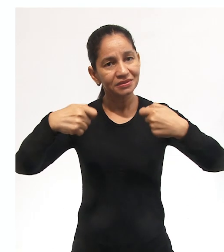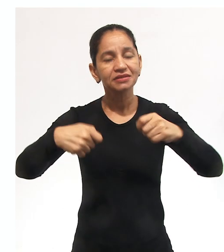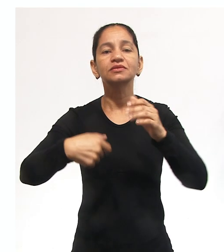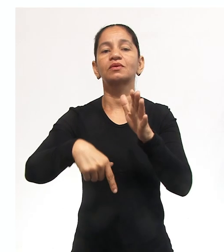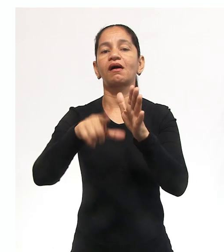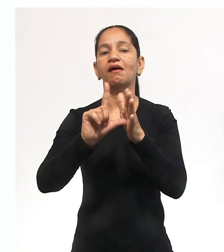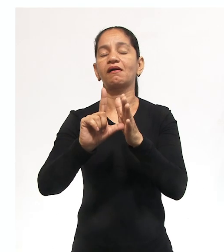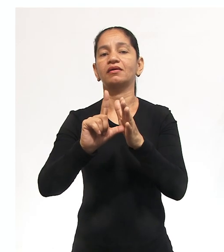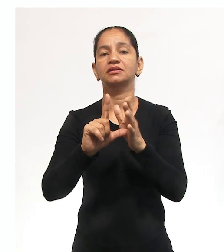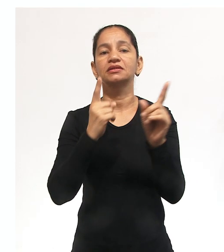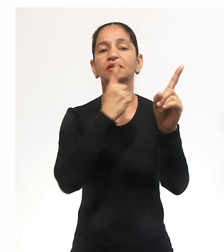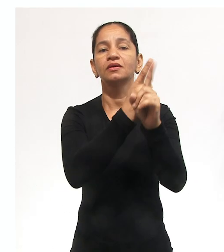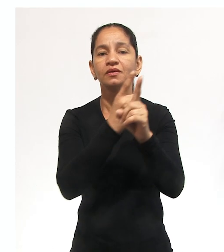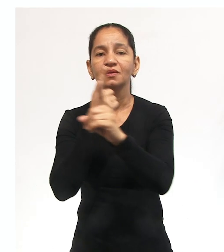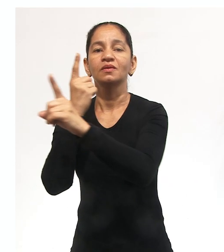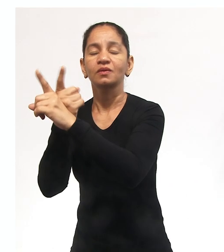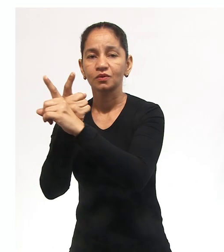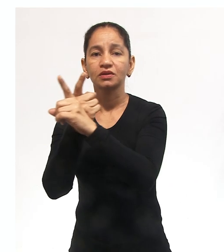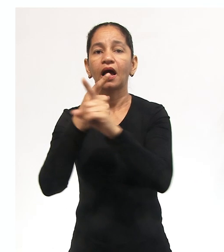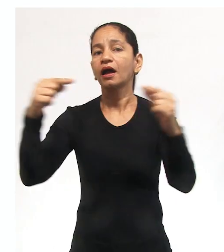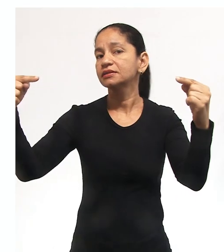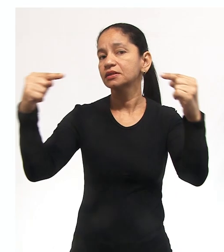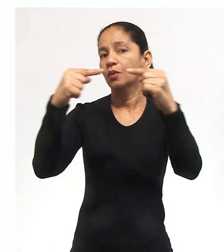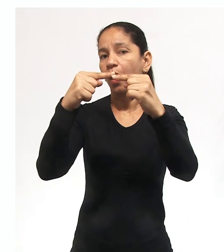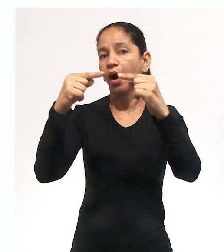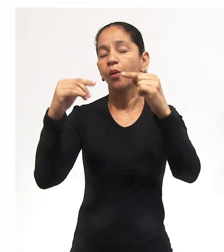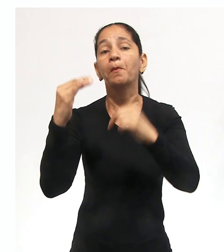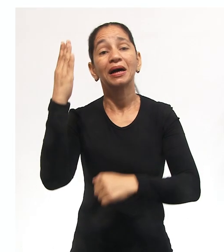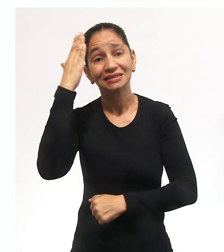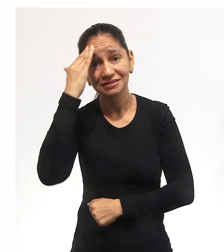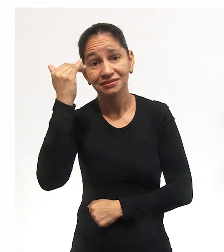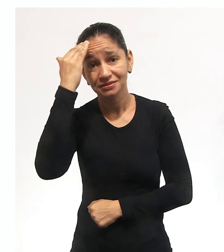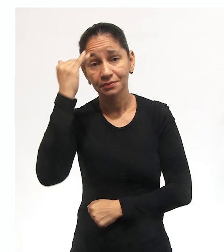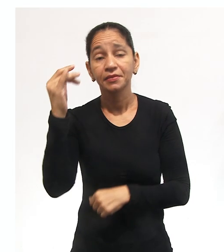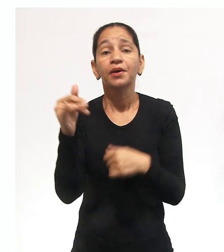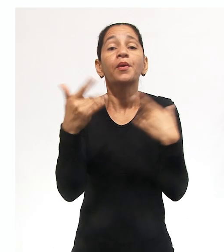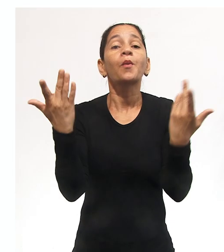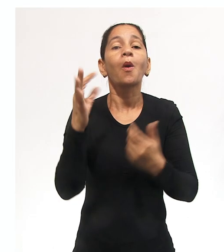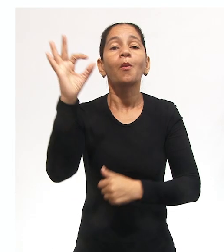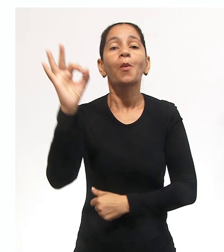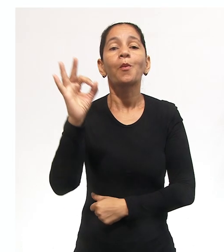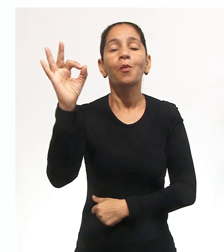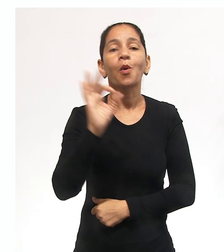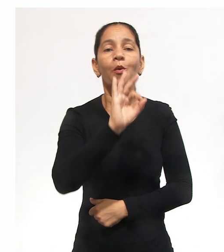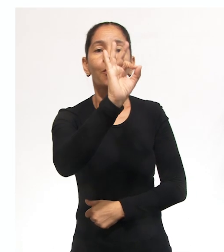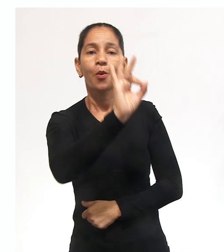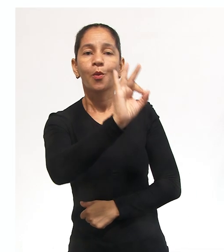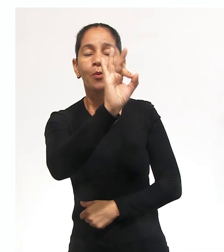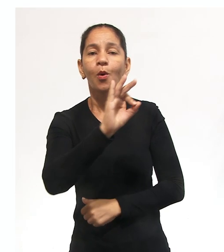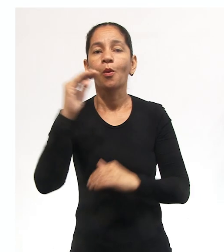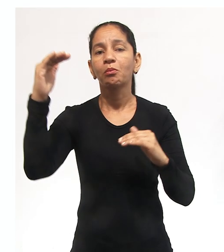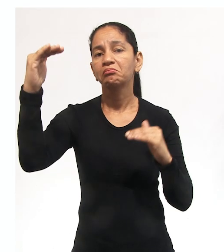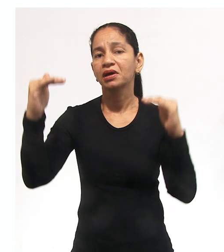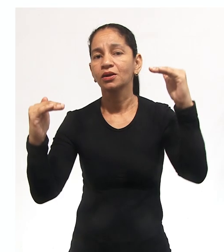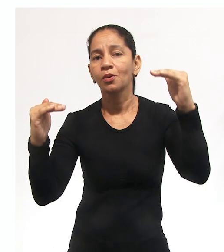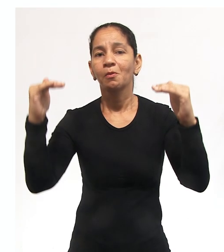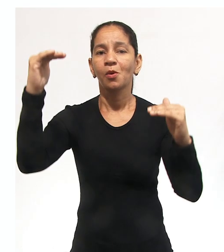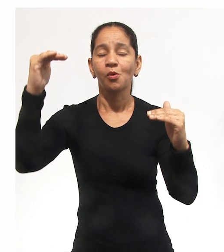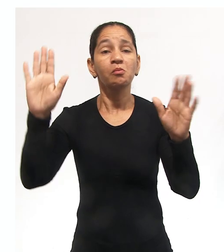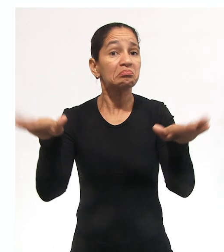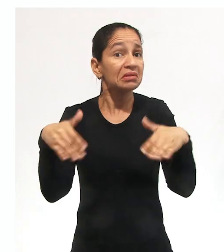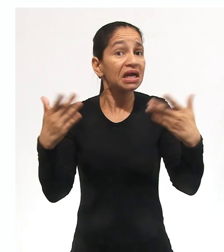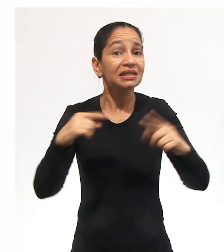preciso primeiro achar qual é a equivalência das taxas, entre essas duas taxas, para poder eu tomar a